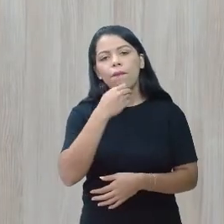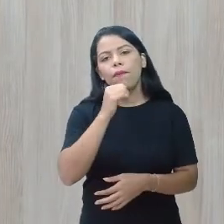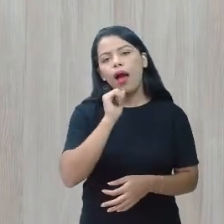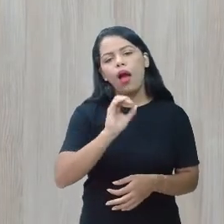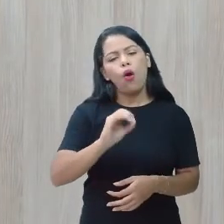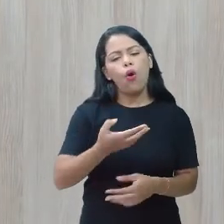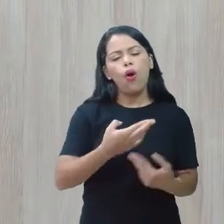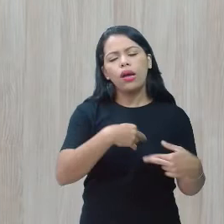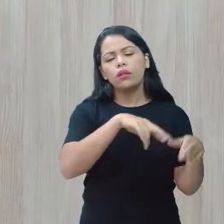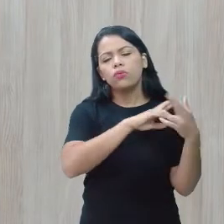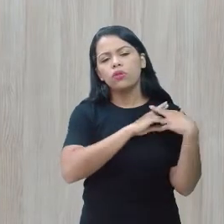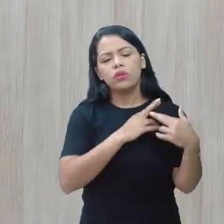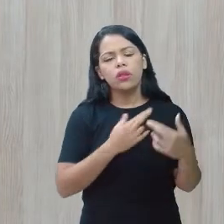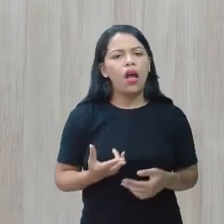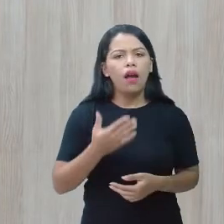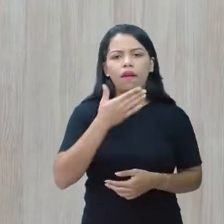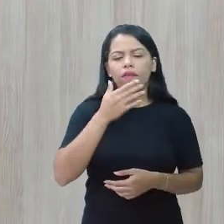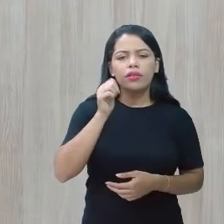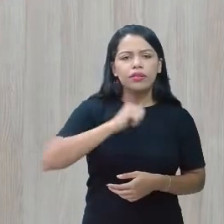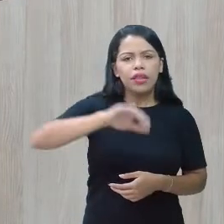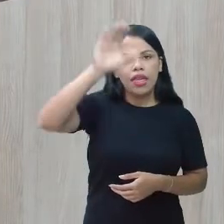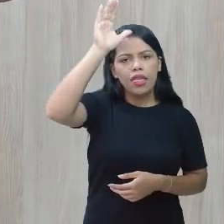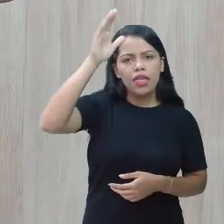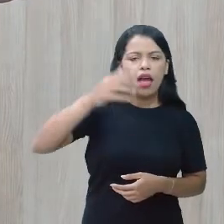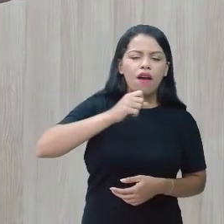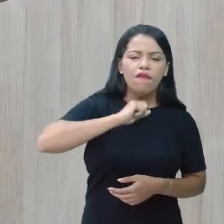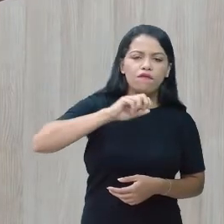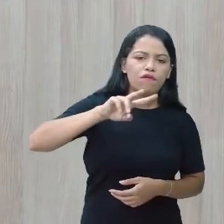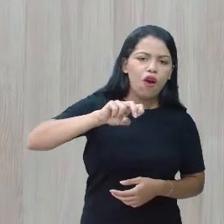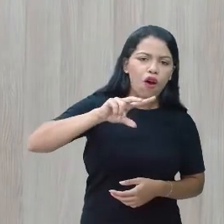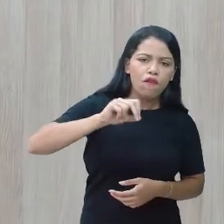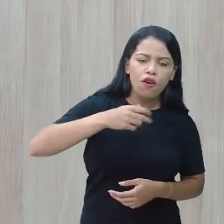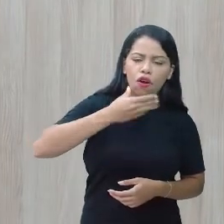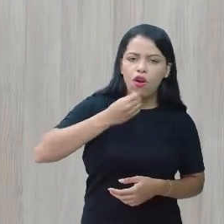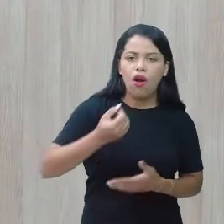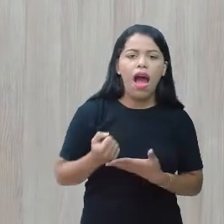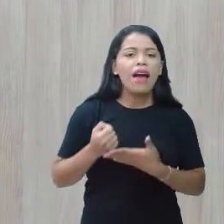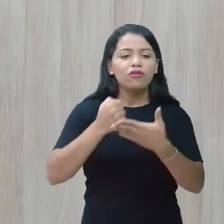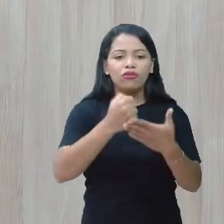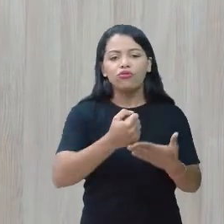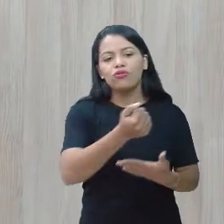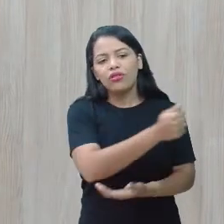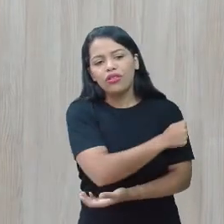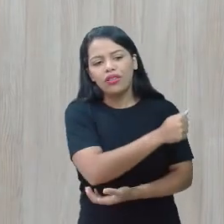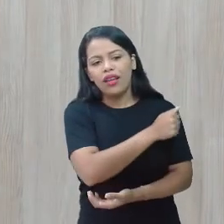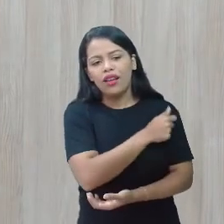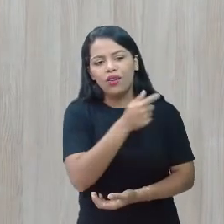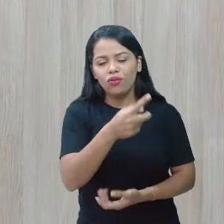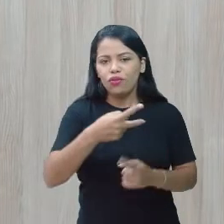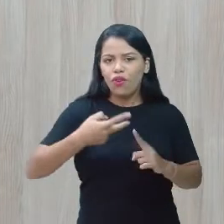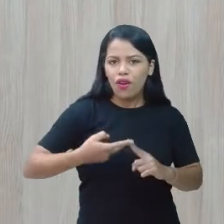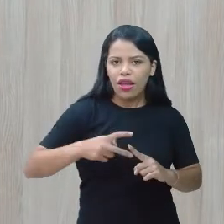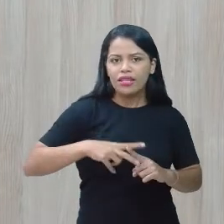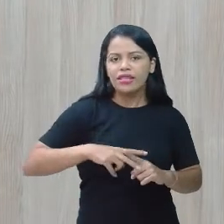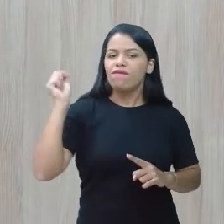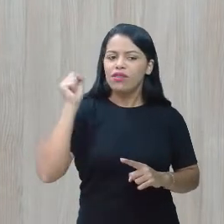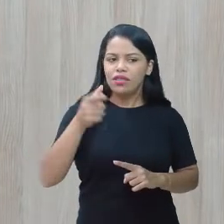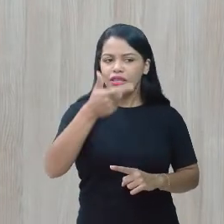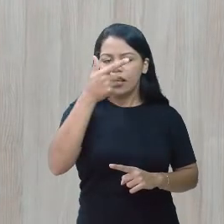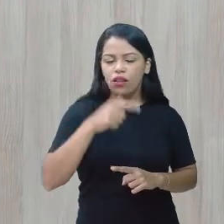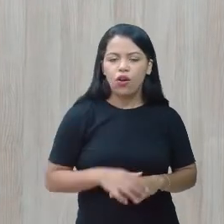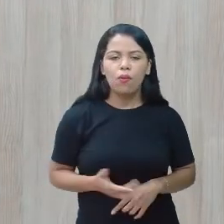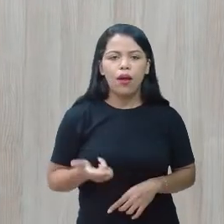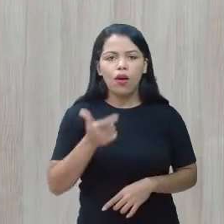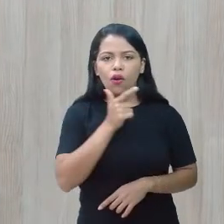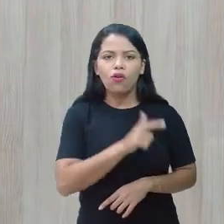responsável, tia, avô, avó, ajuda aí esse vencedor, essa vencedora a continuar